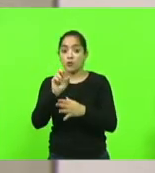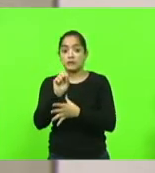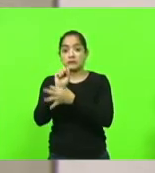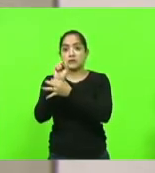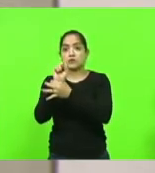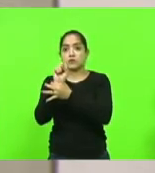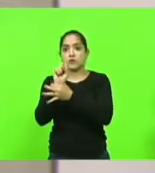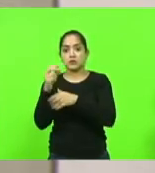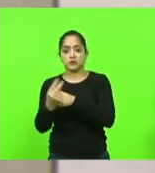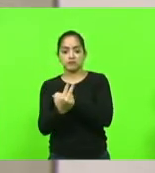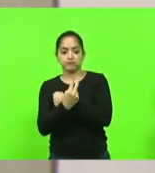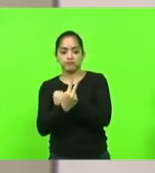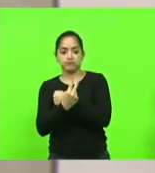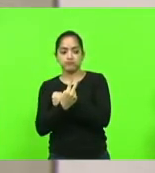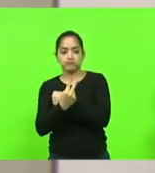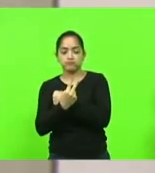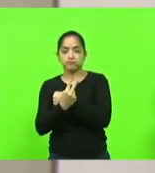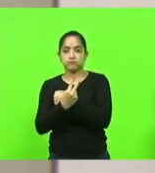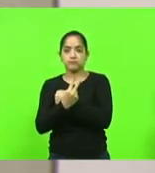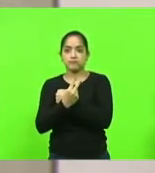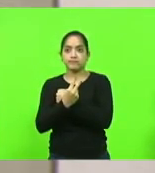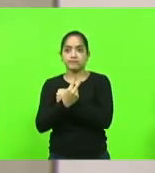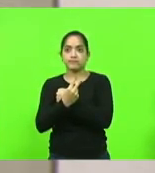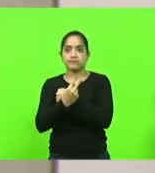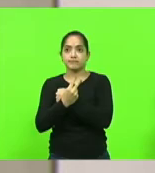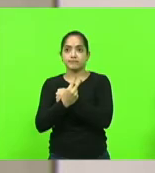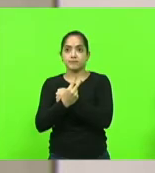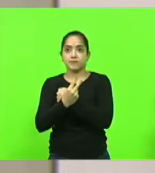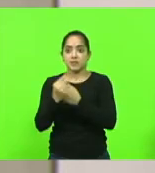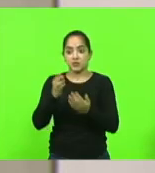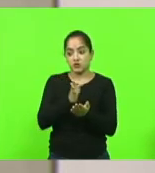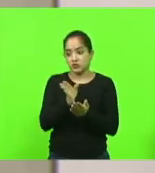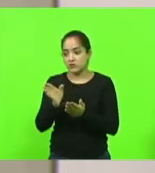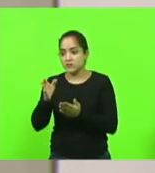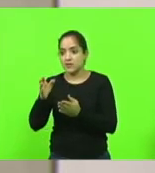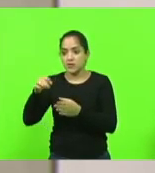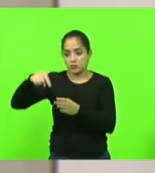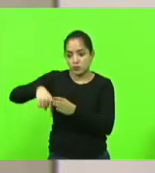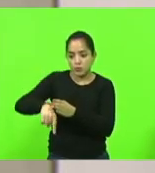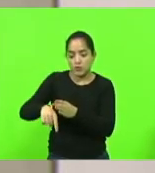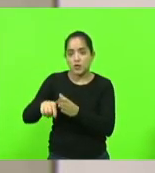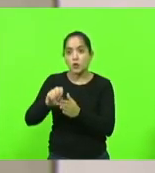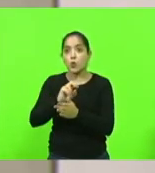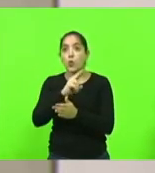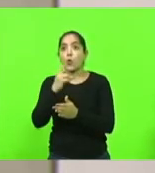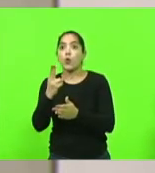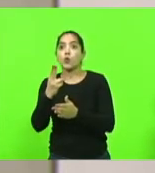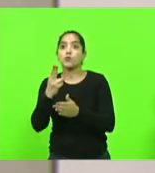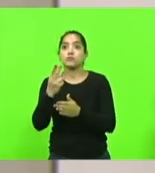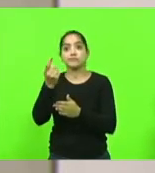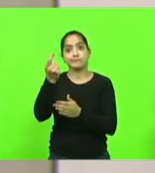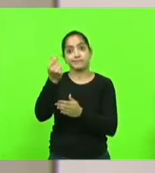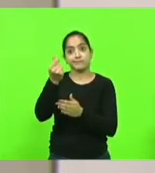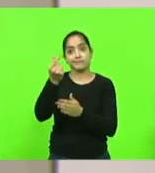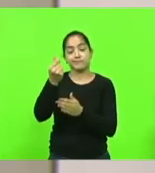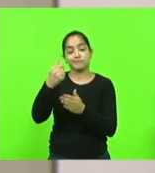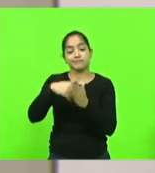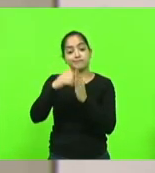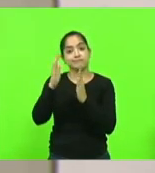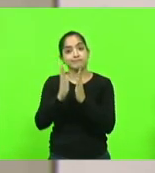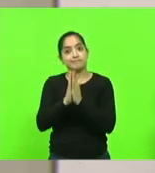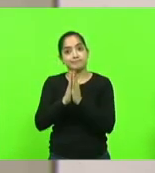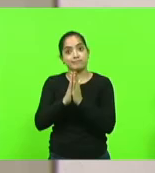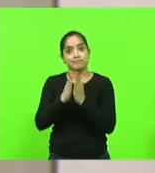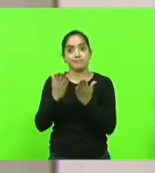é não pegar o buraco que está na pista, ou tu prioriza o teu bolso, que é olhando para não levar uma multa dos